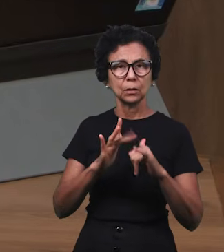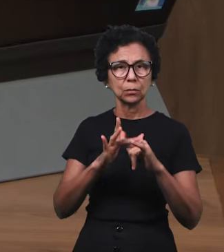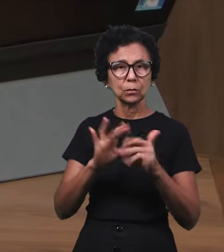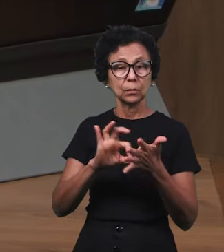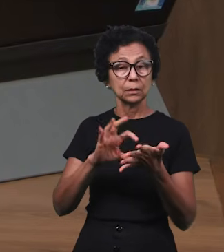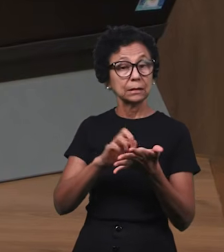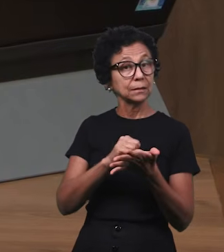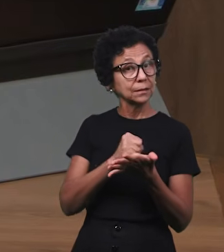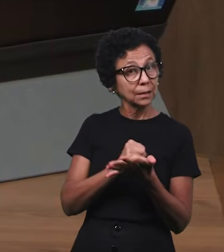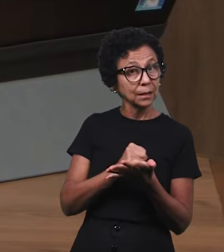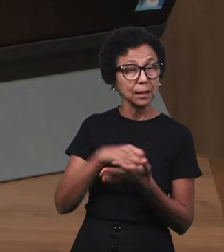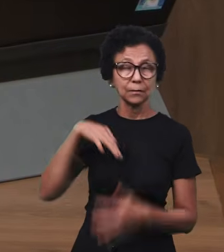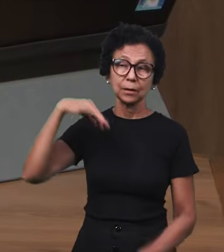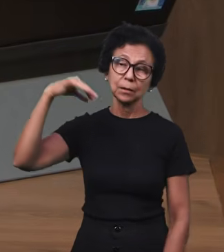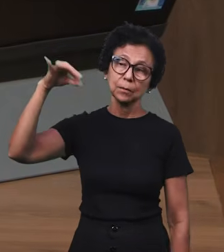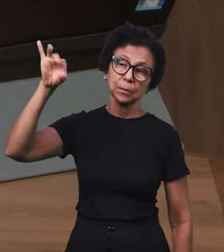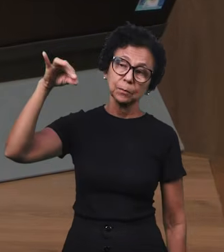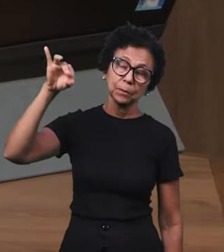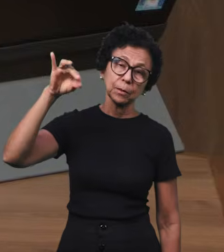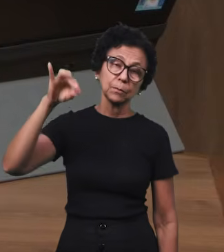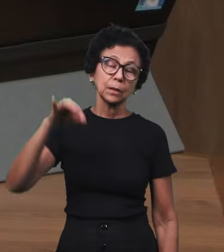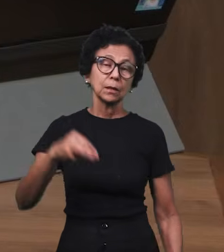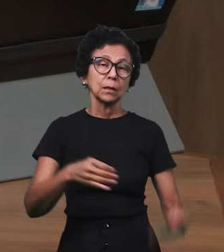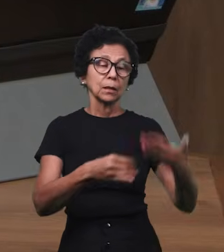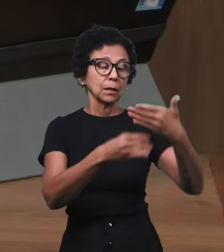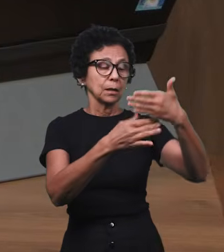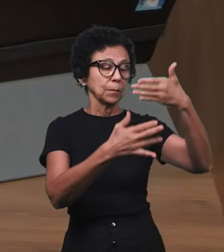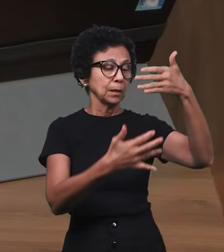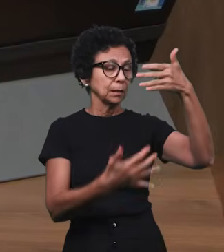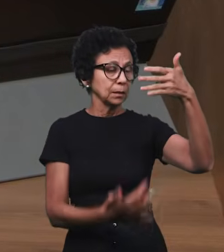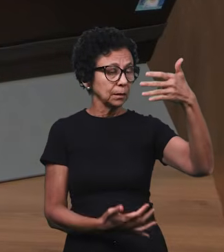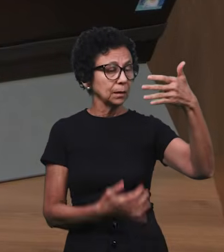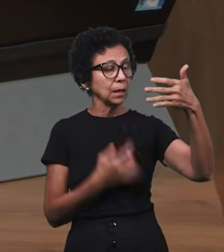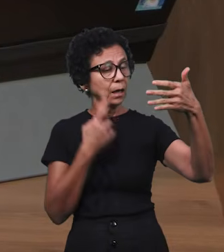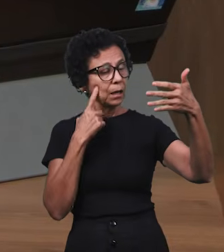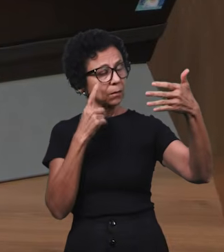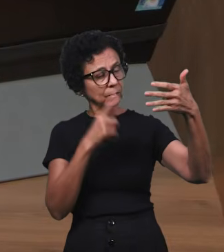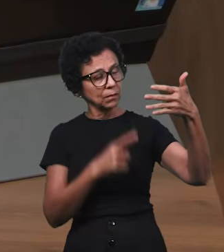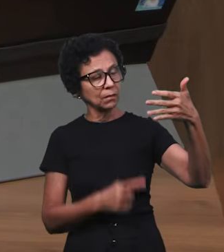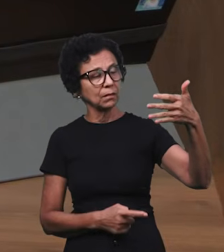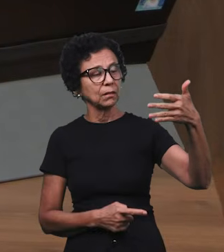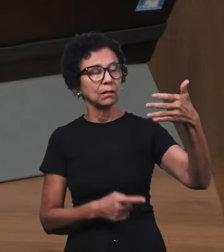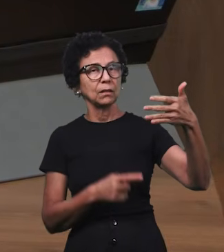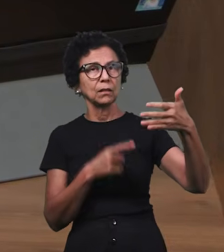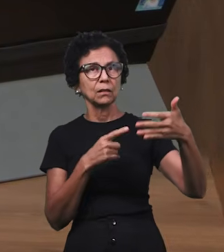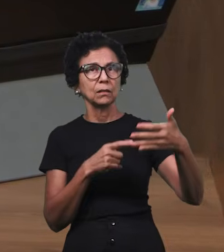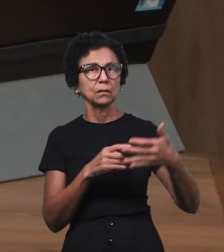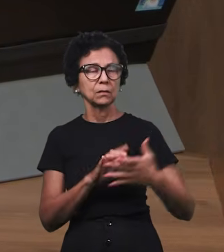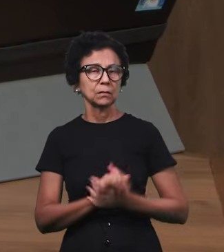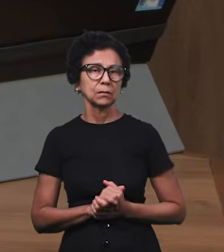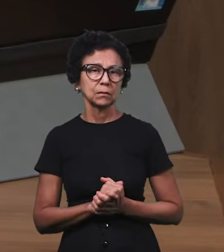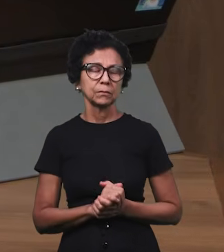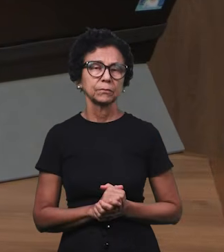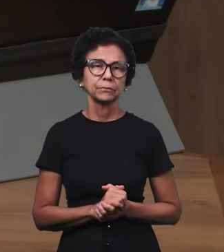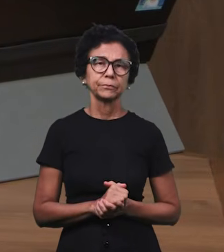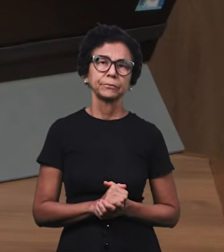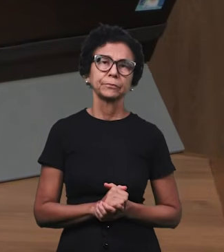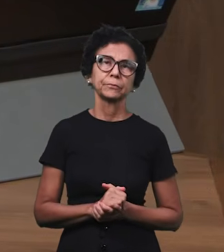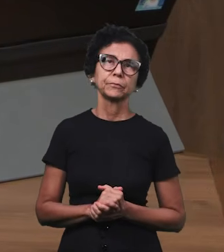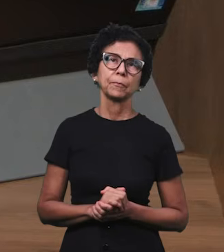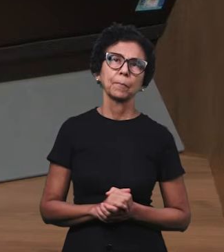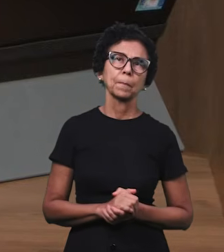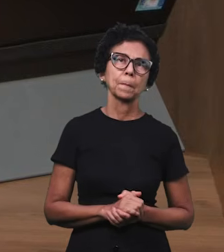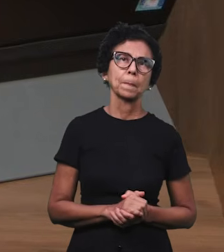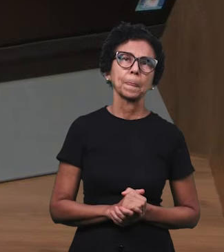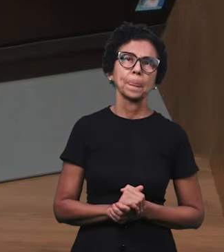ativa o sininho, né? Abre lá a playlist lá Viver com Saúde, assiste, maratona os vídeos, você vai aprender muito, né?